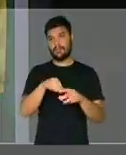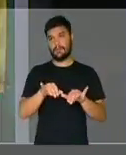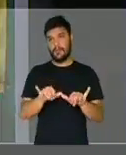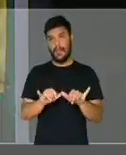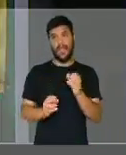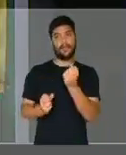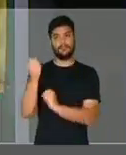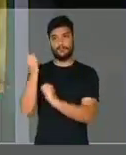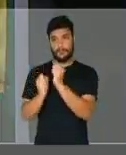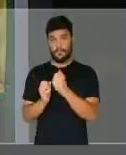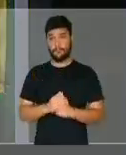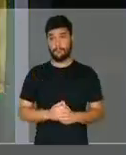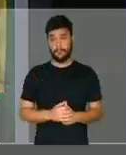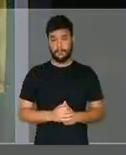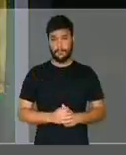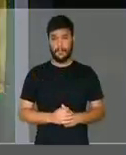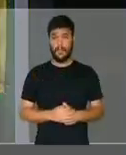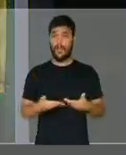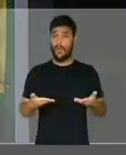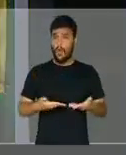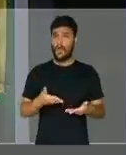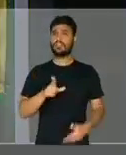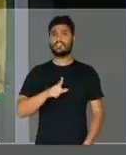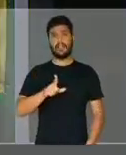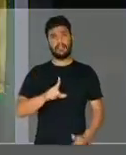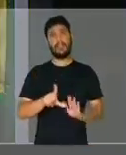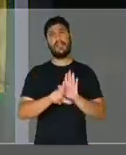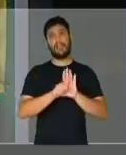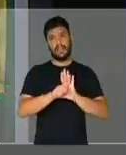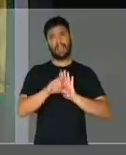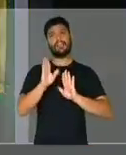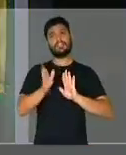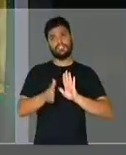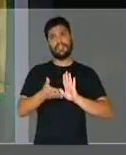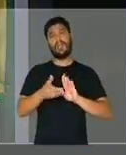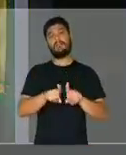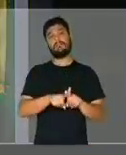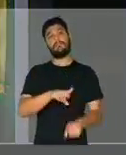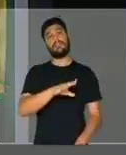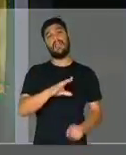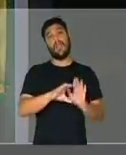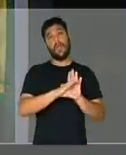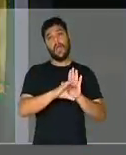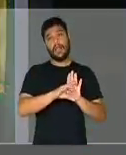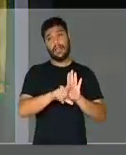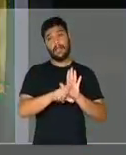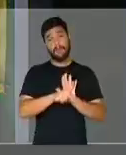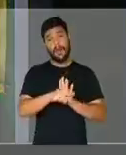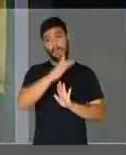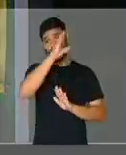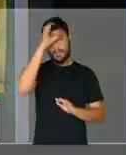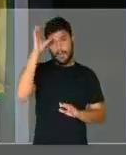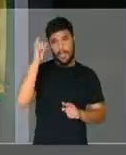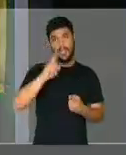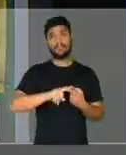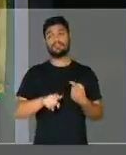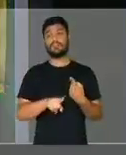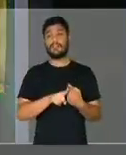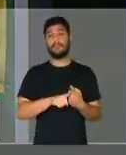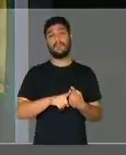que a atuação legislativa já disciplina essa questão. Tanto o Código de Proteção e Defesa do Consumidor, quanto a